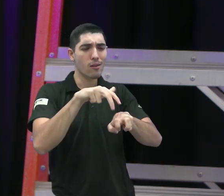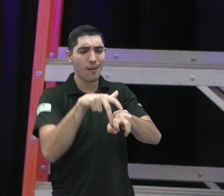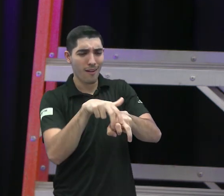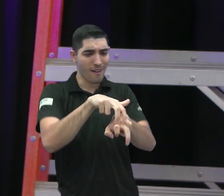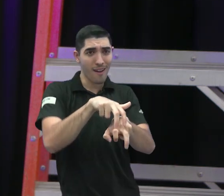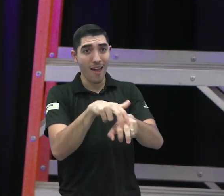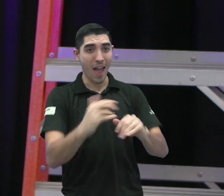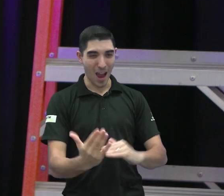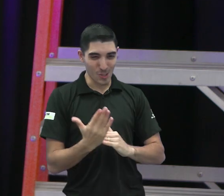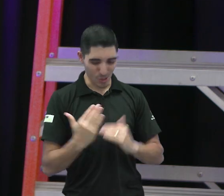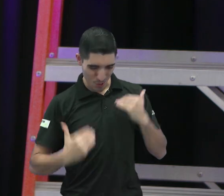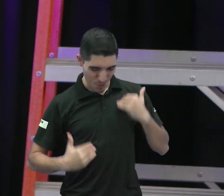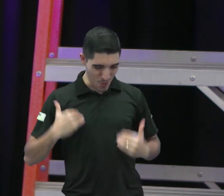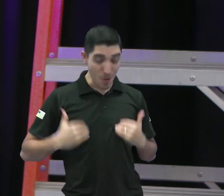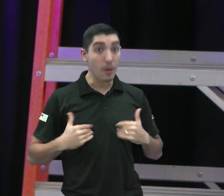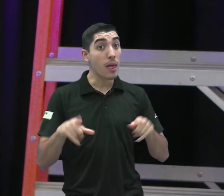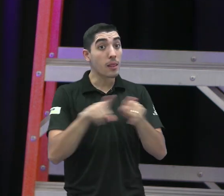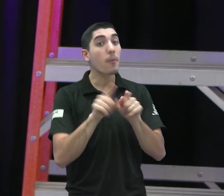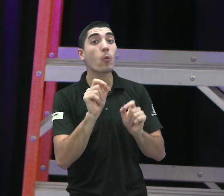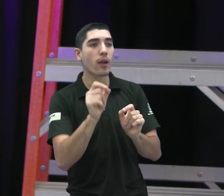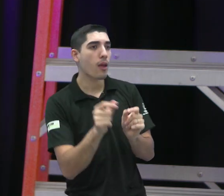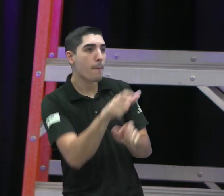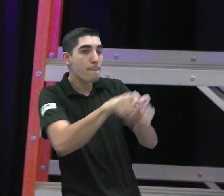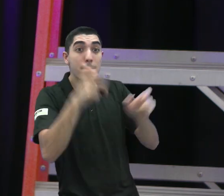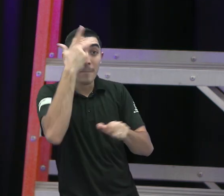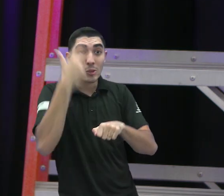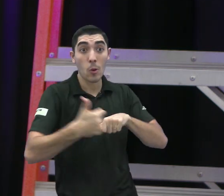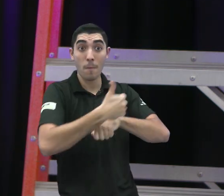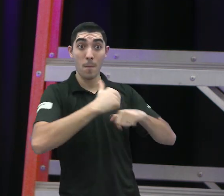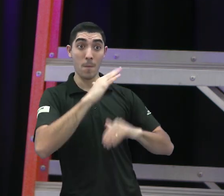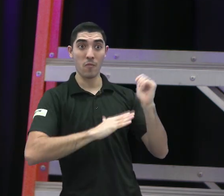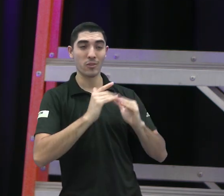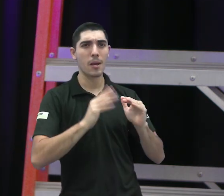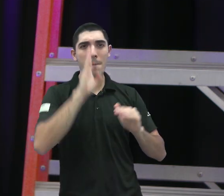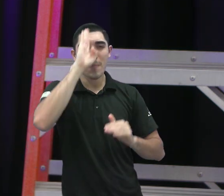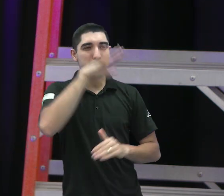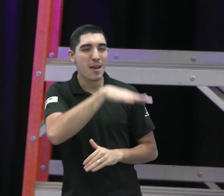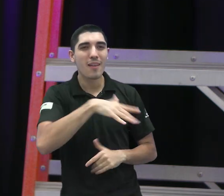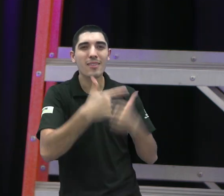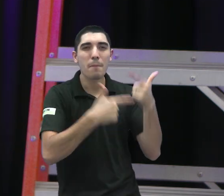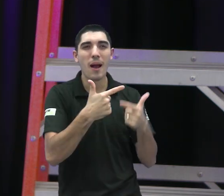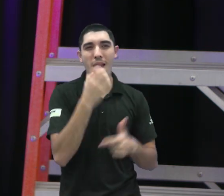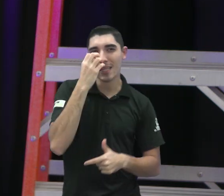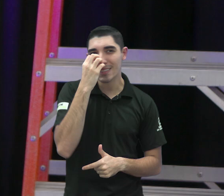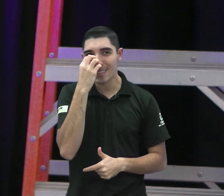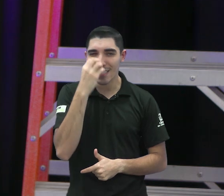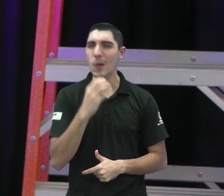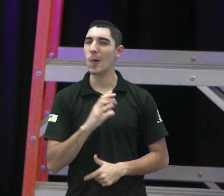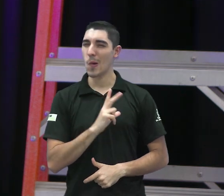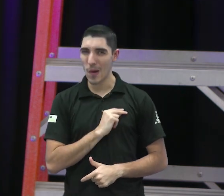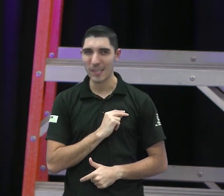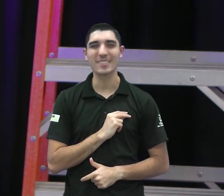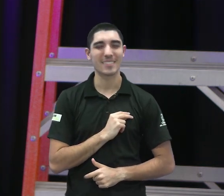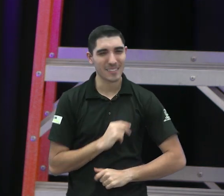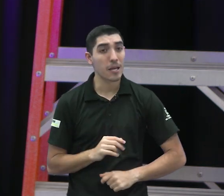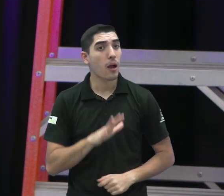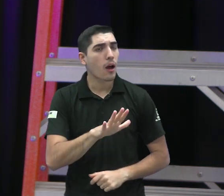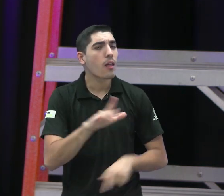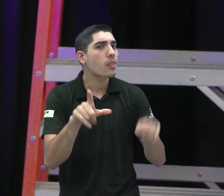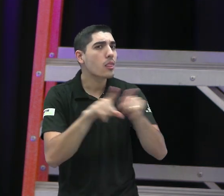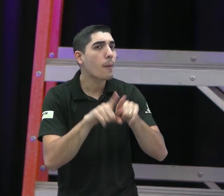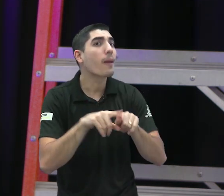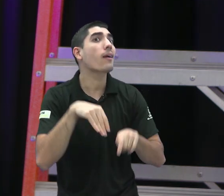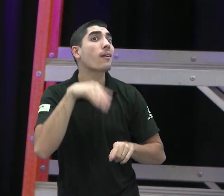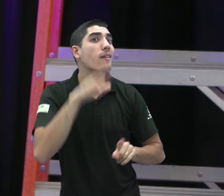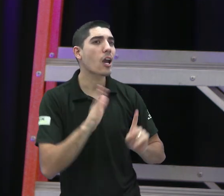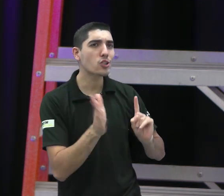transforma o corpo e a carreira de muita gente, né? Até o pessoal do circo, né? Sempre bem lembrado. E eu fiquei sabendo que quem se aventurou